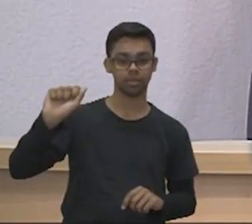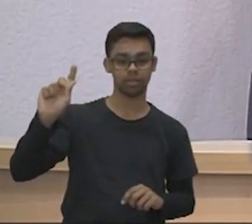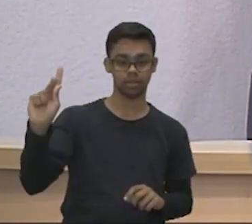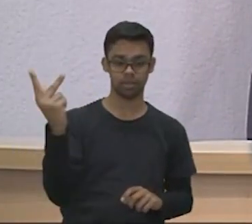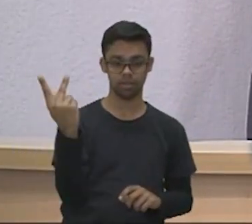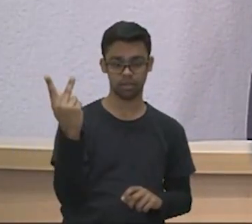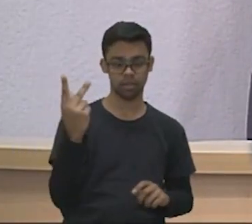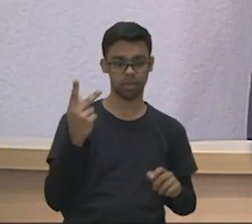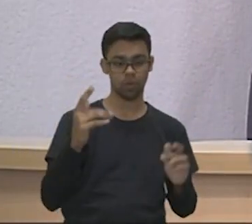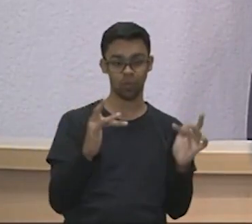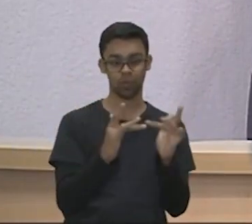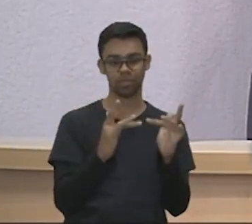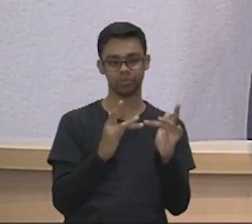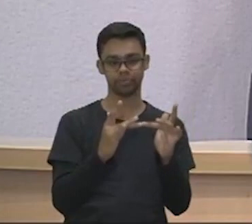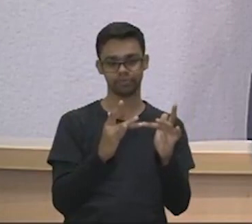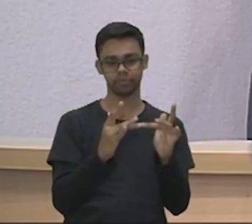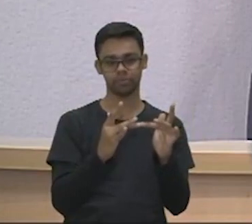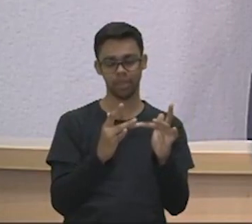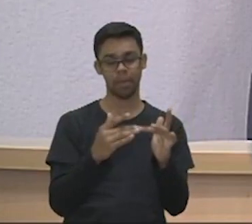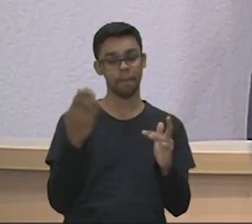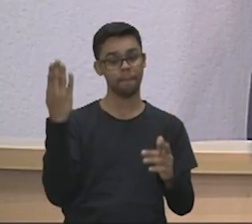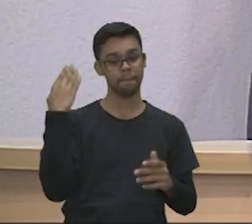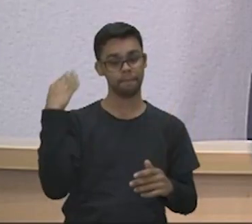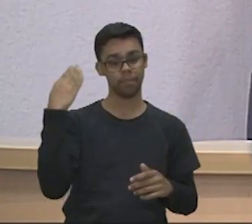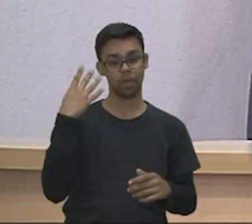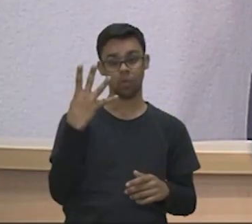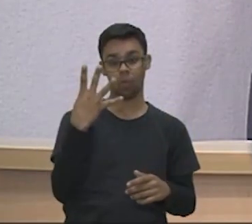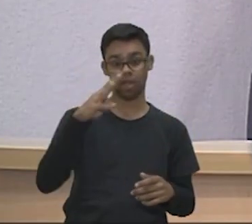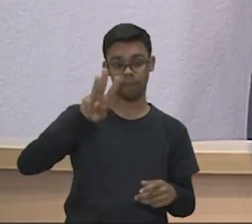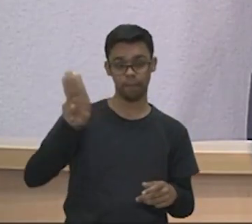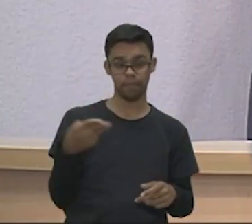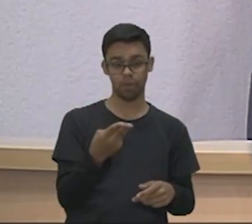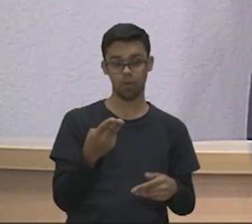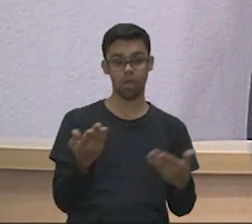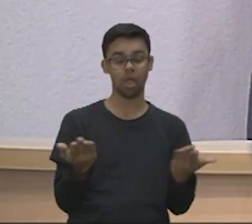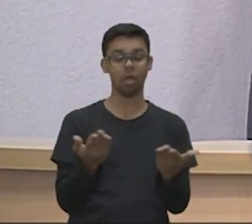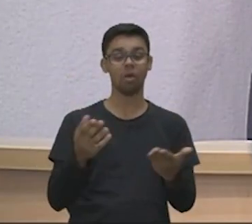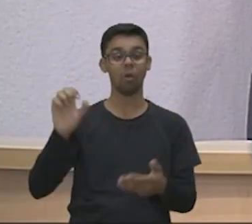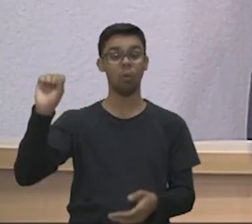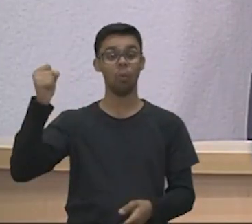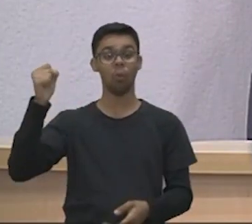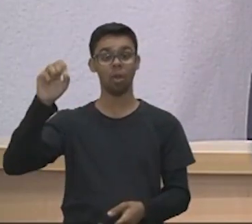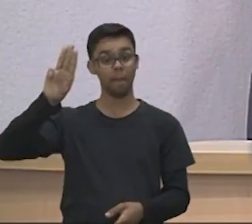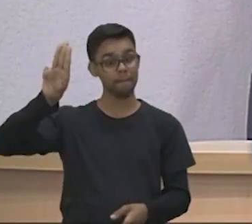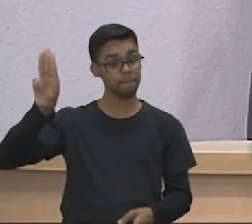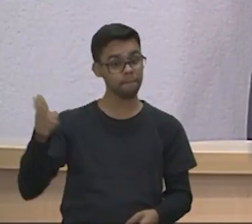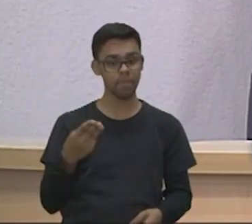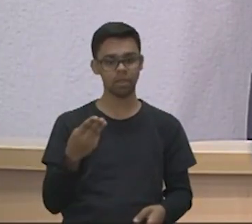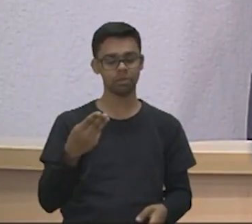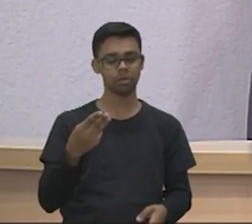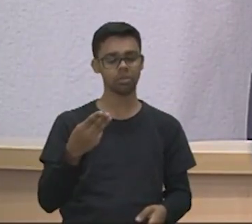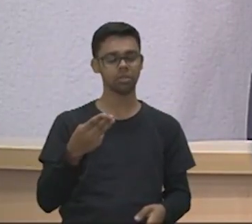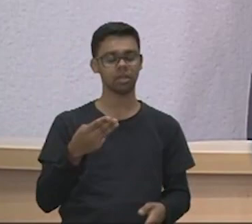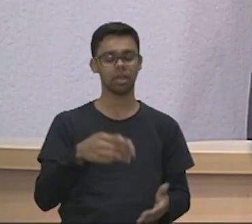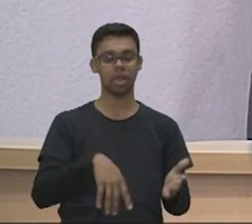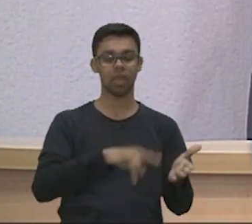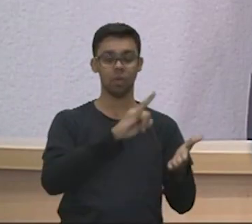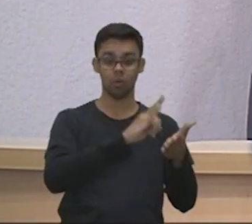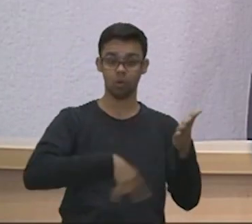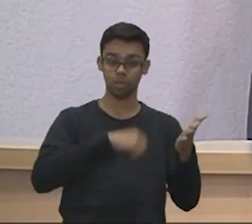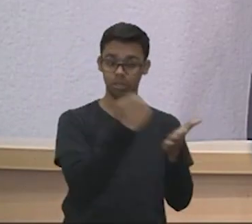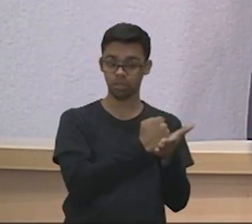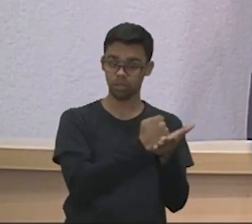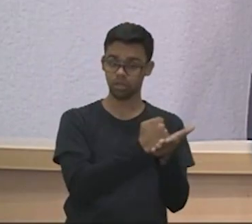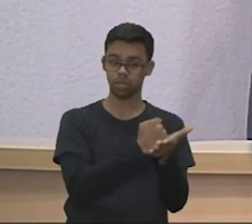Um contrato que era de 4 milhões foi para quase 8 milhões. Praticamente dobrou o valor do contrato. E foi retirada